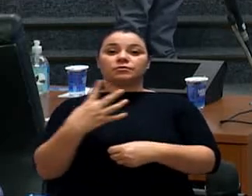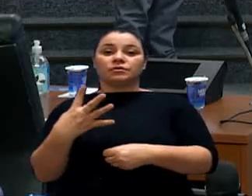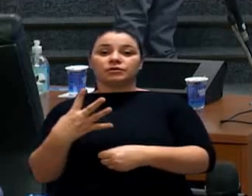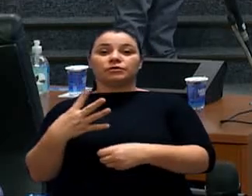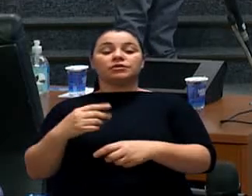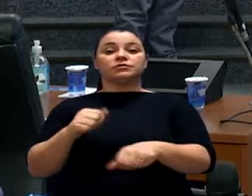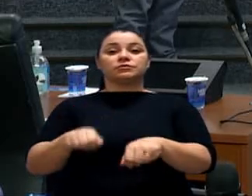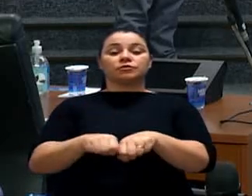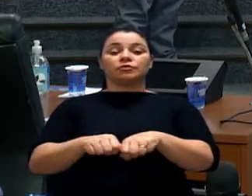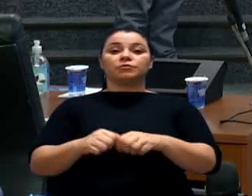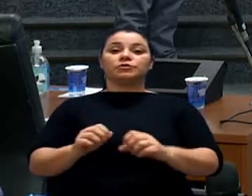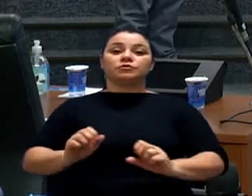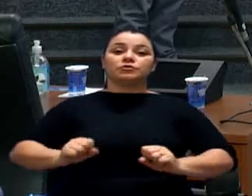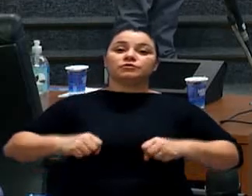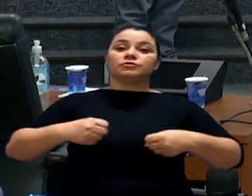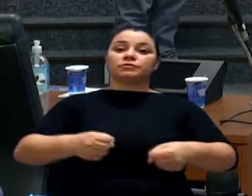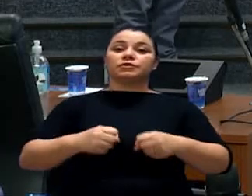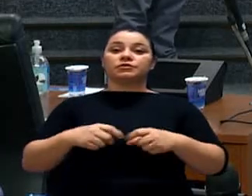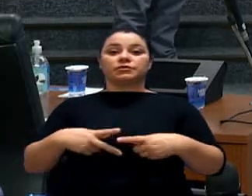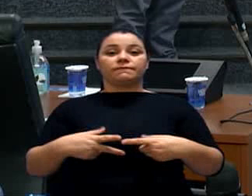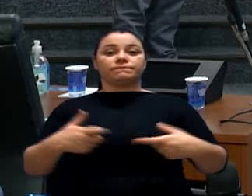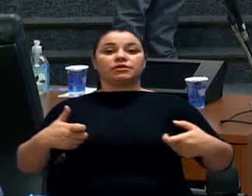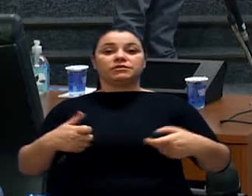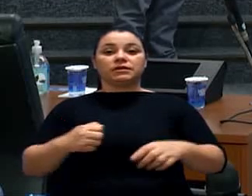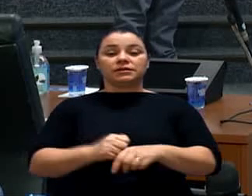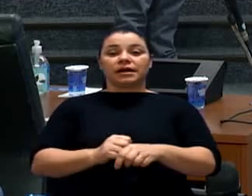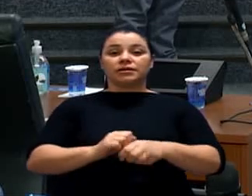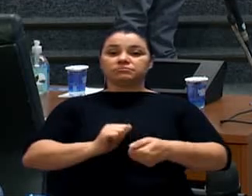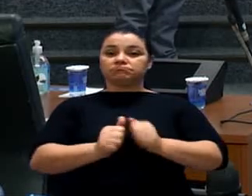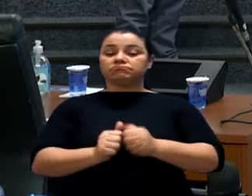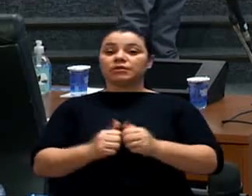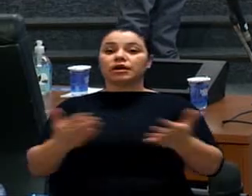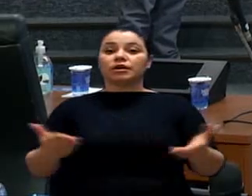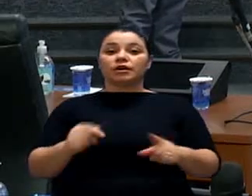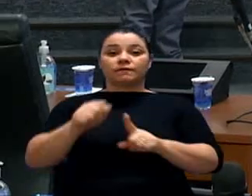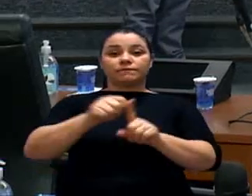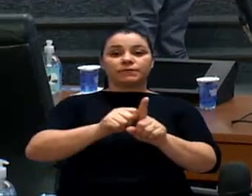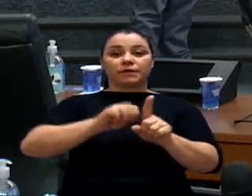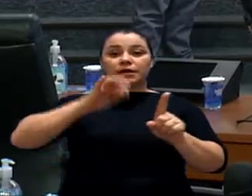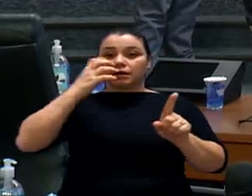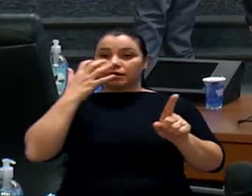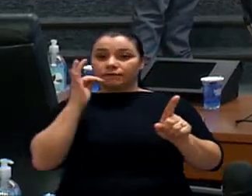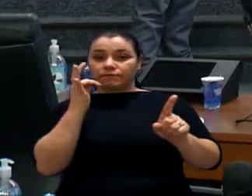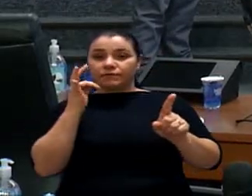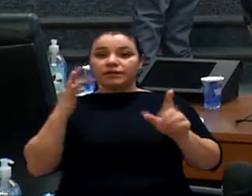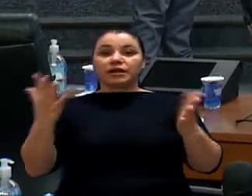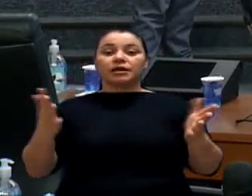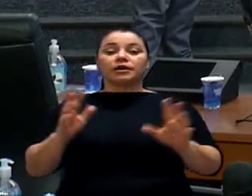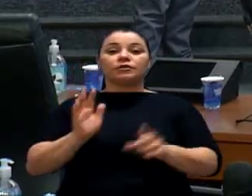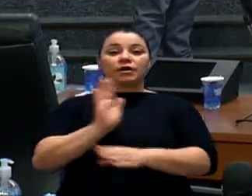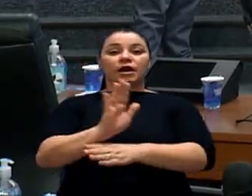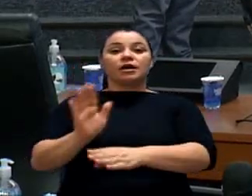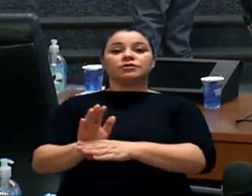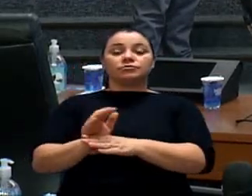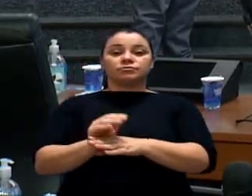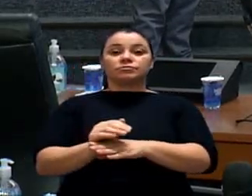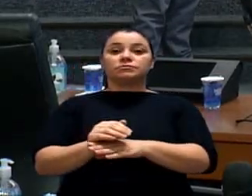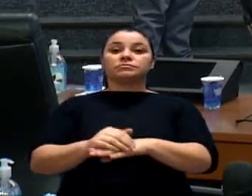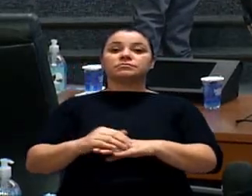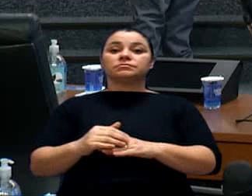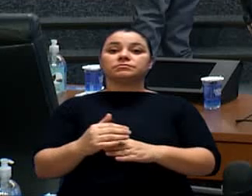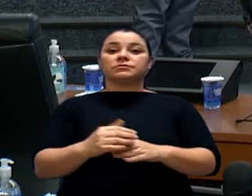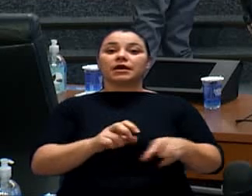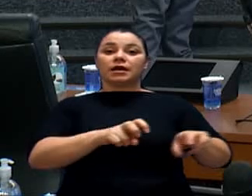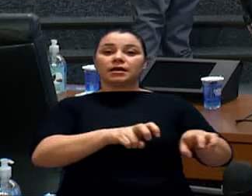na Companhia de Força Tática e desde fevereiro deste ano integra a Patrulha Rural. Na